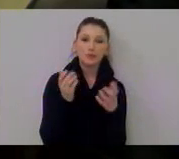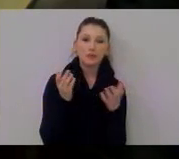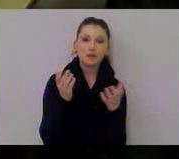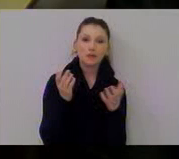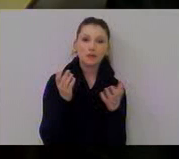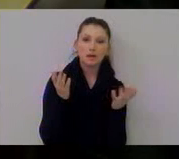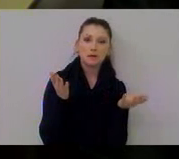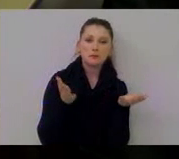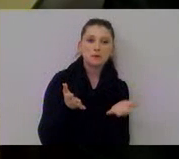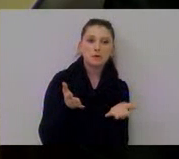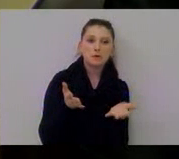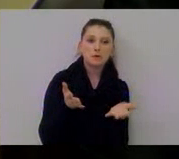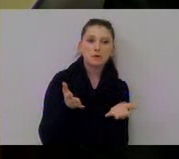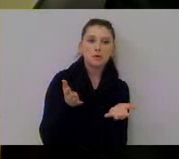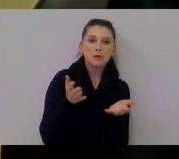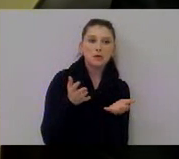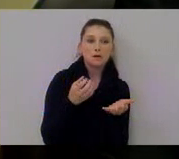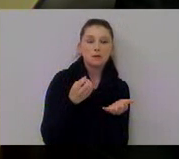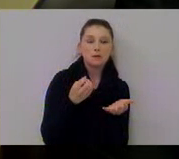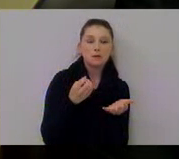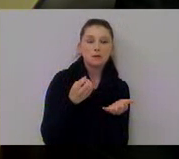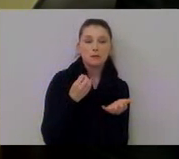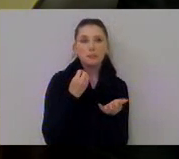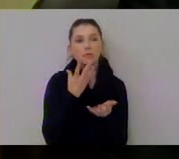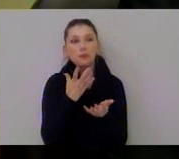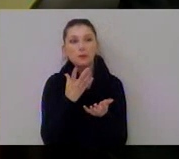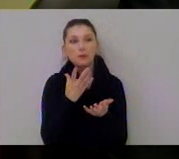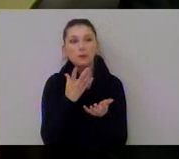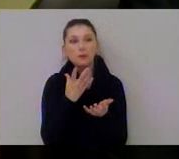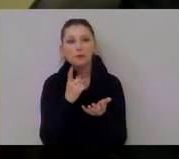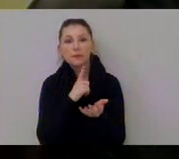Clube de mães,